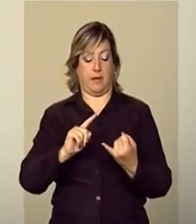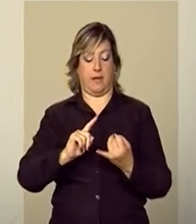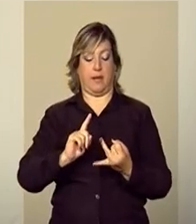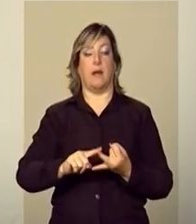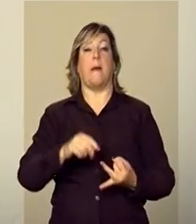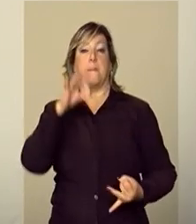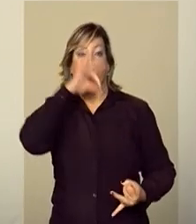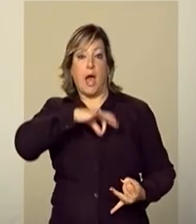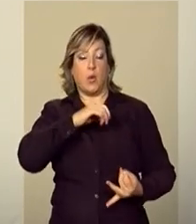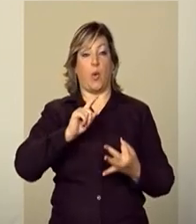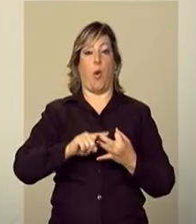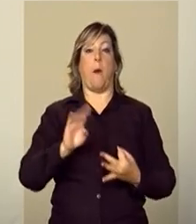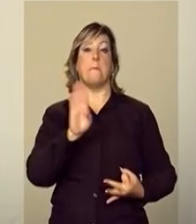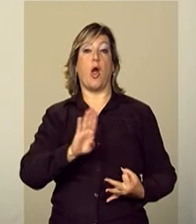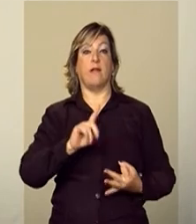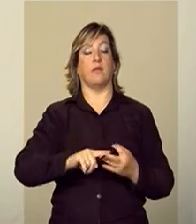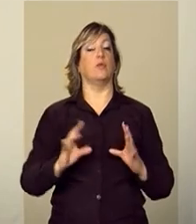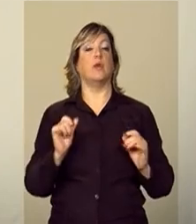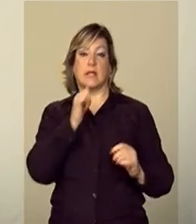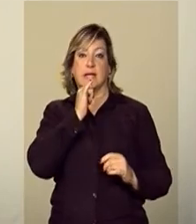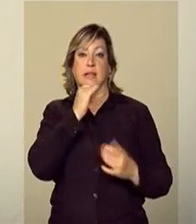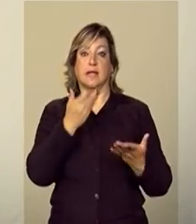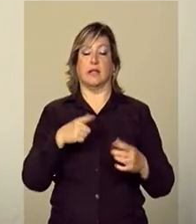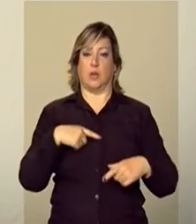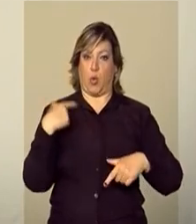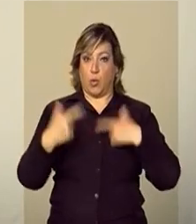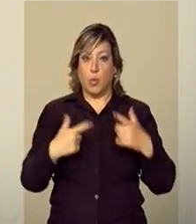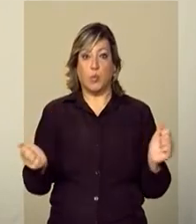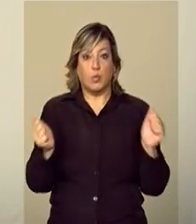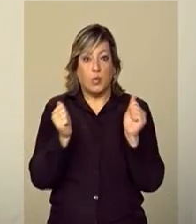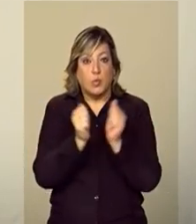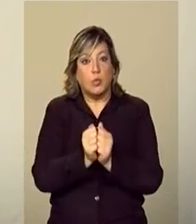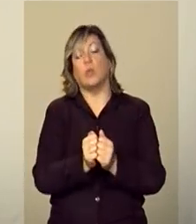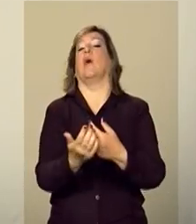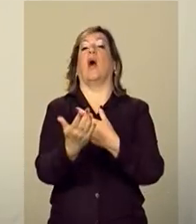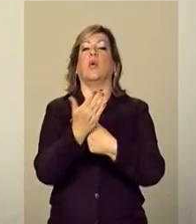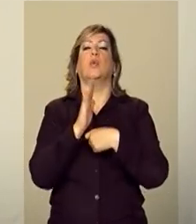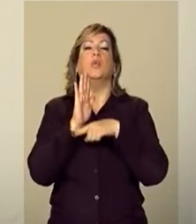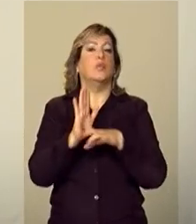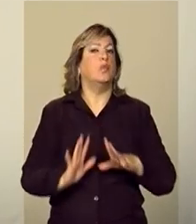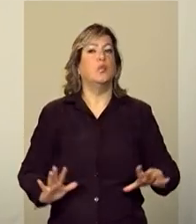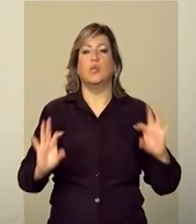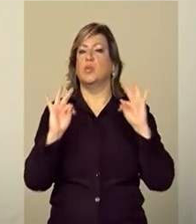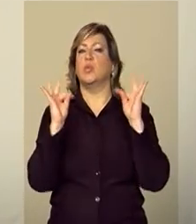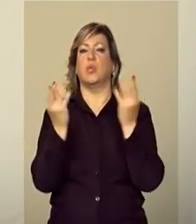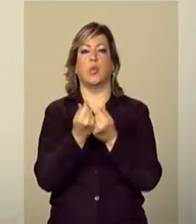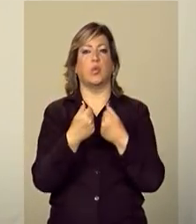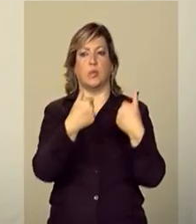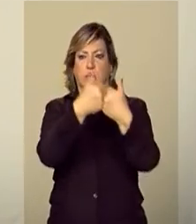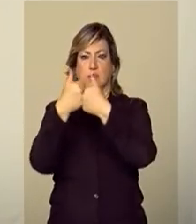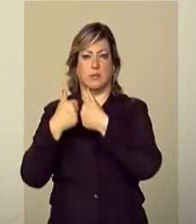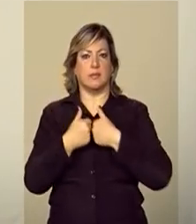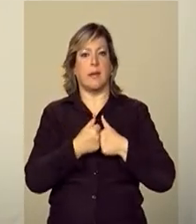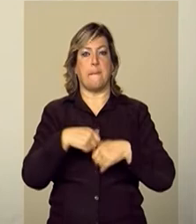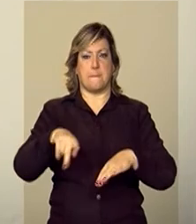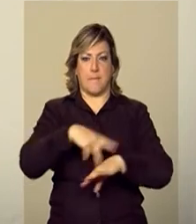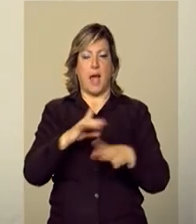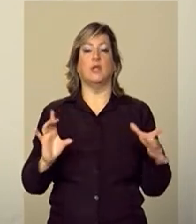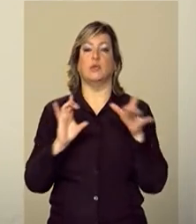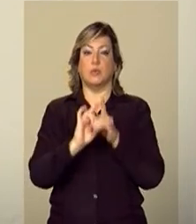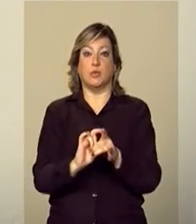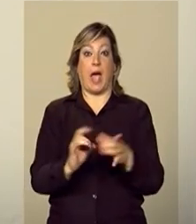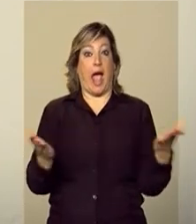Bolívia grande parte das nossas operações Luciano é feita com a colaboração de todos os nossos vizinhos agora